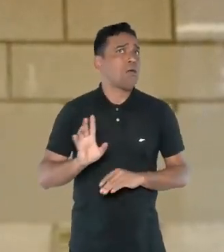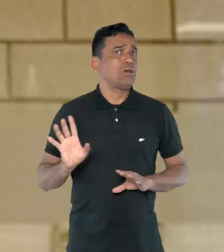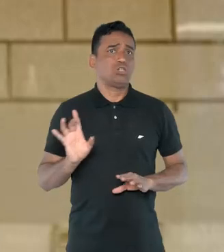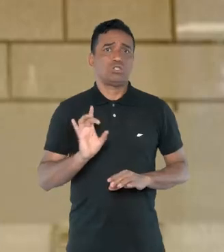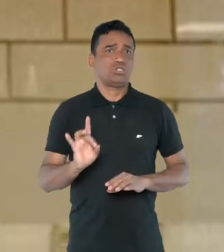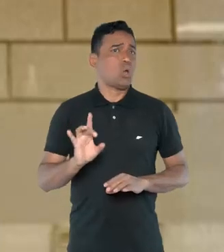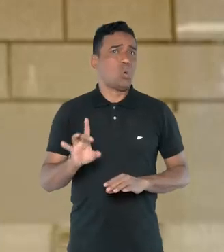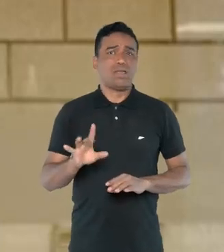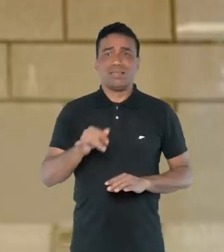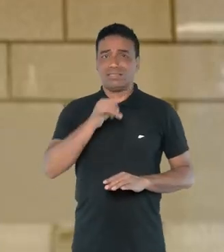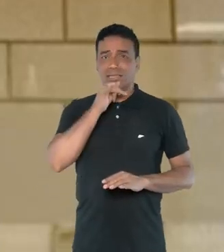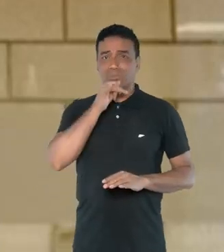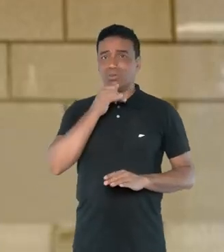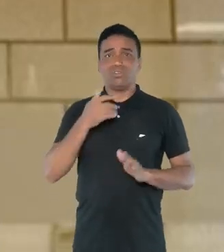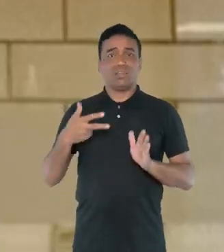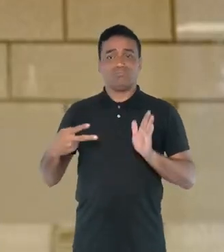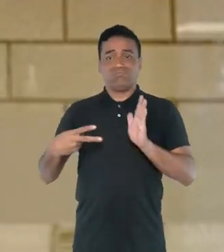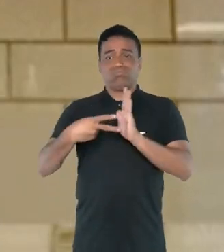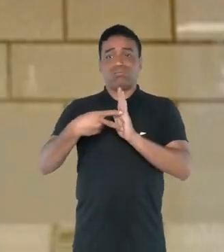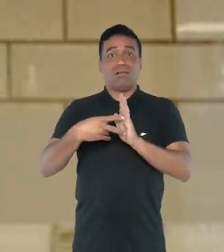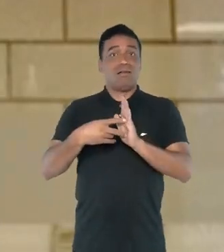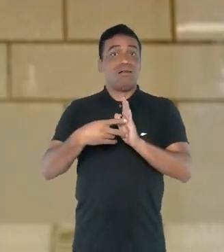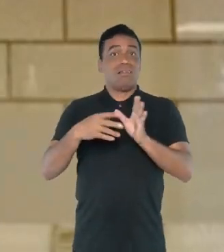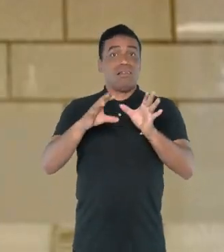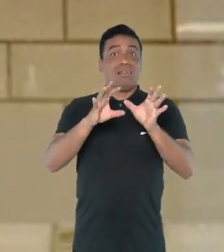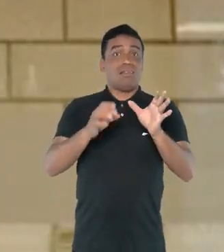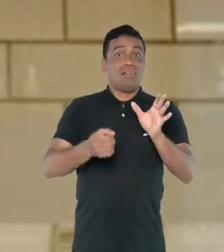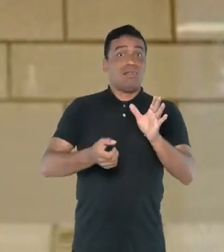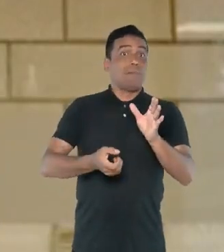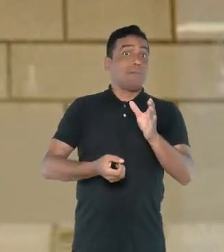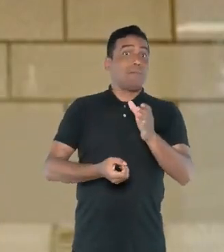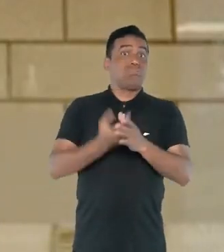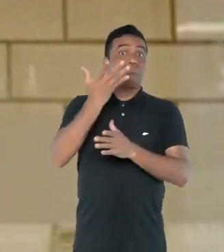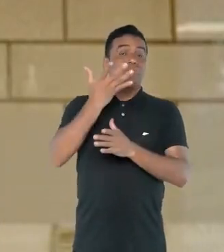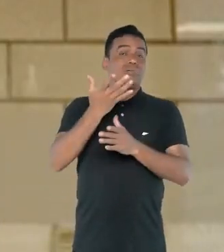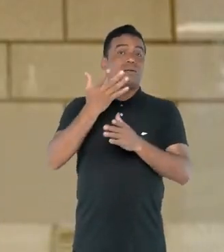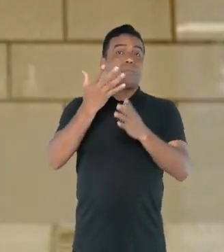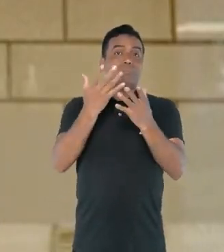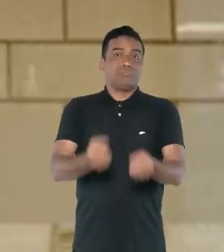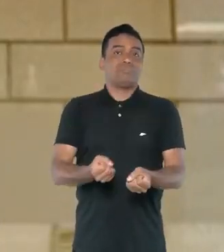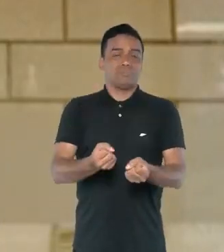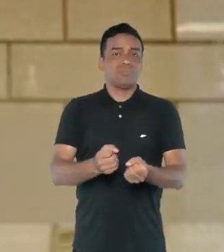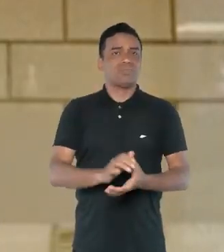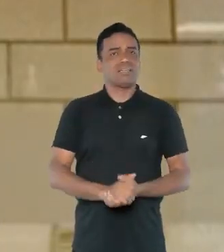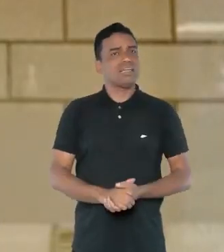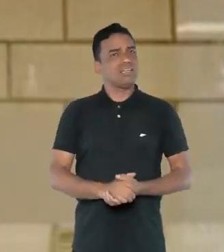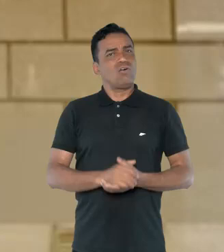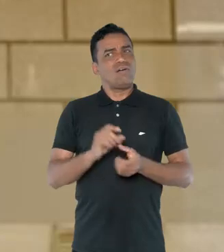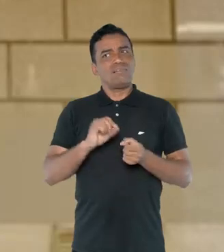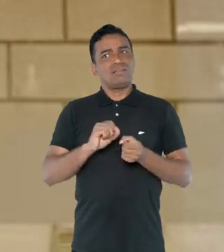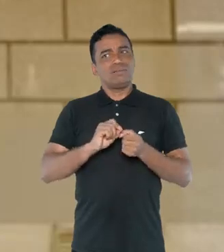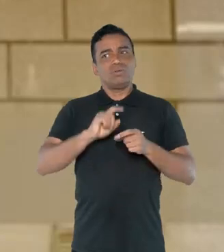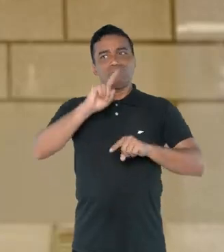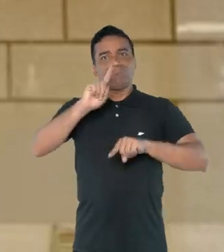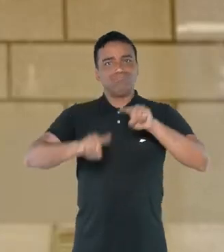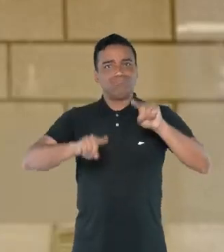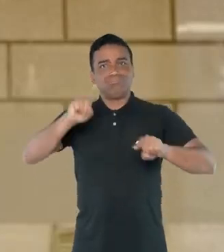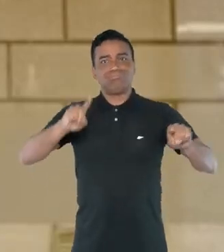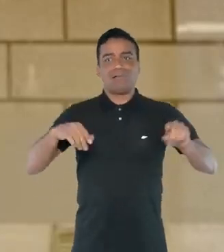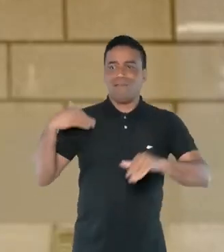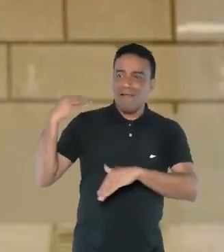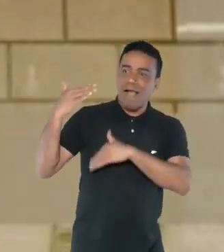um switch que você liga e desliga, mas um dimmer, né, que a gente chama, aquilo que vai dando graduação,